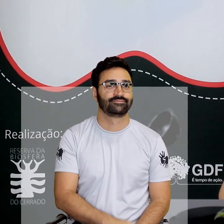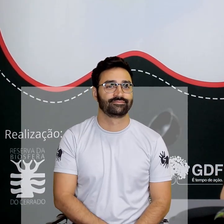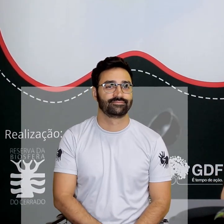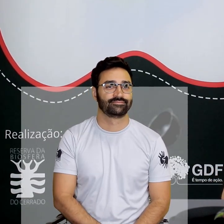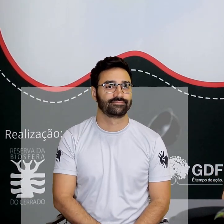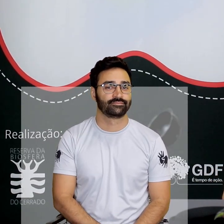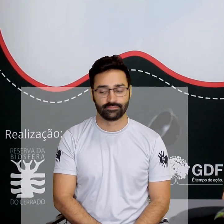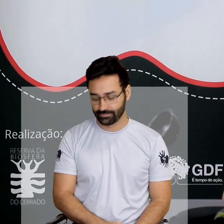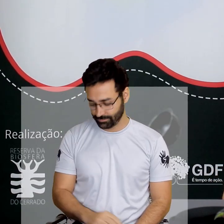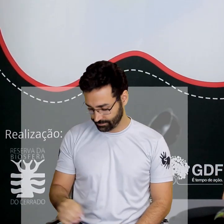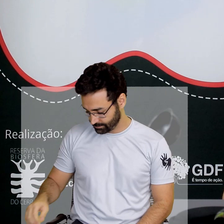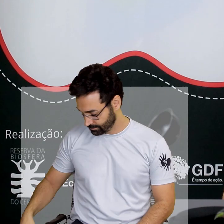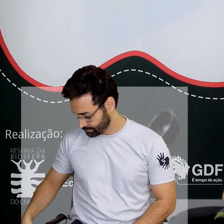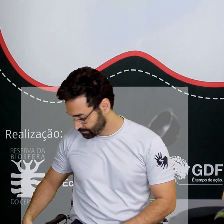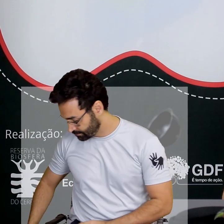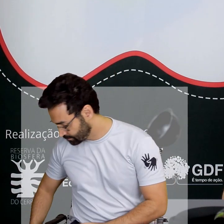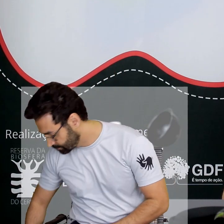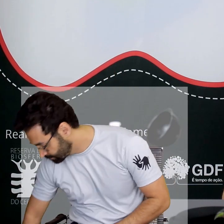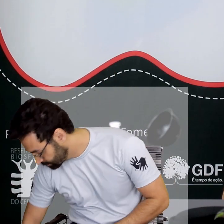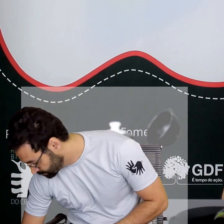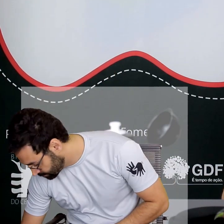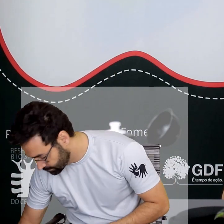oi?